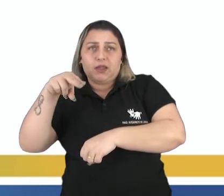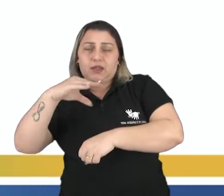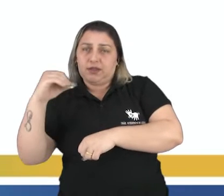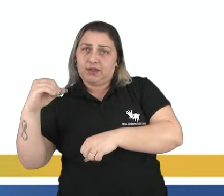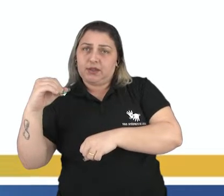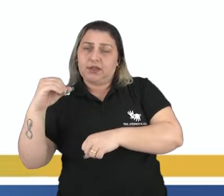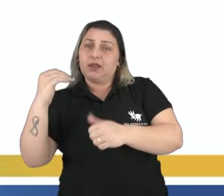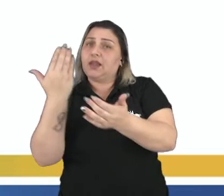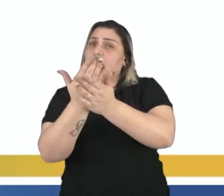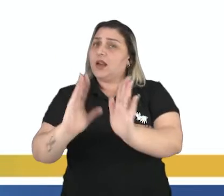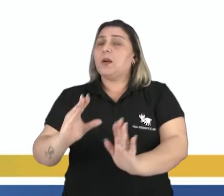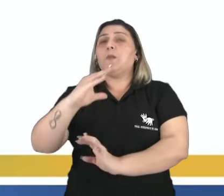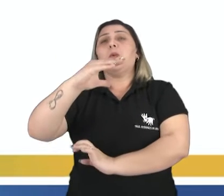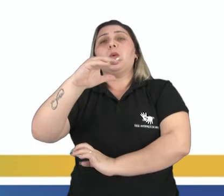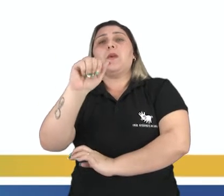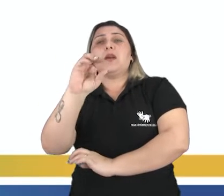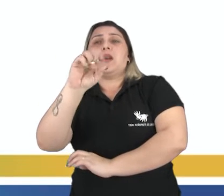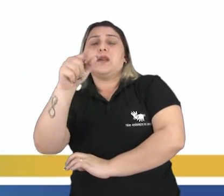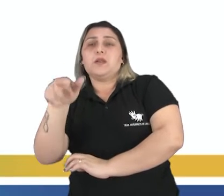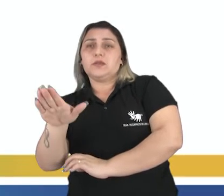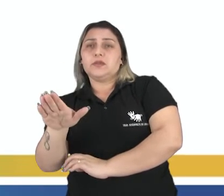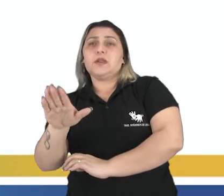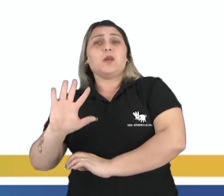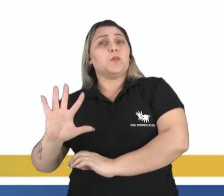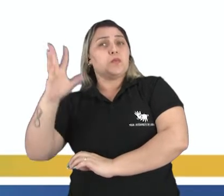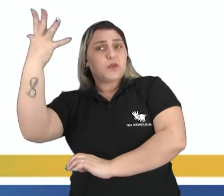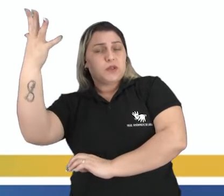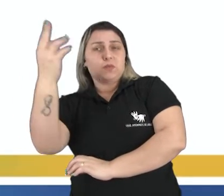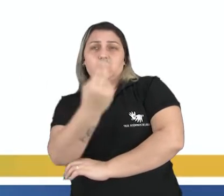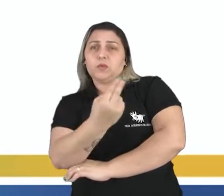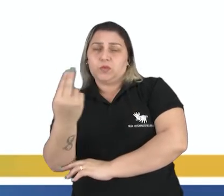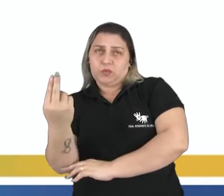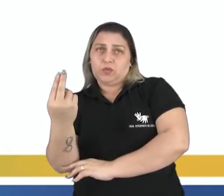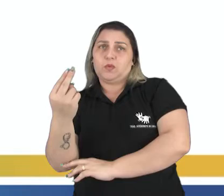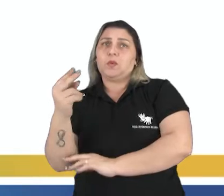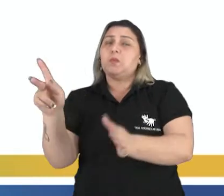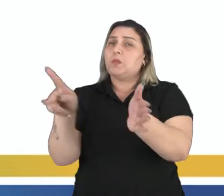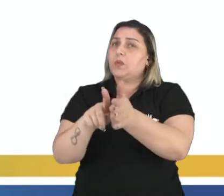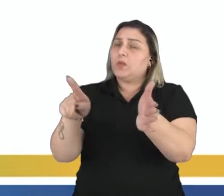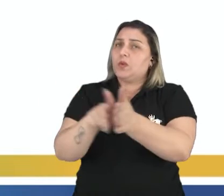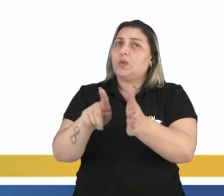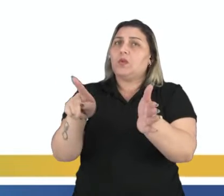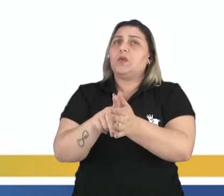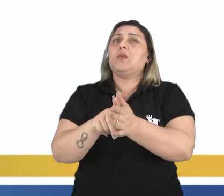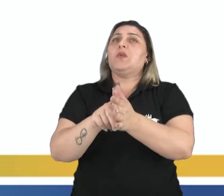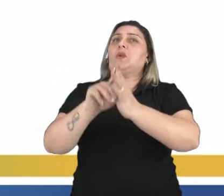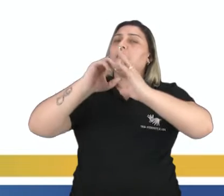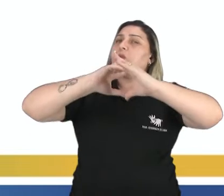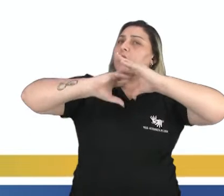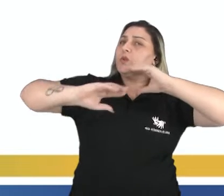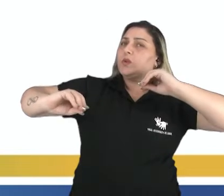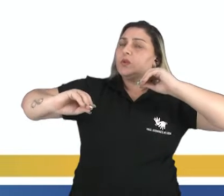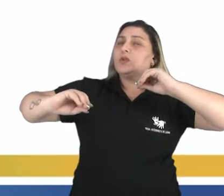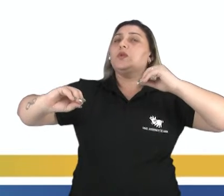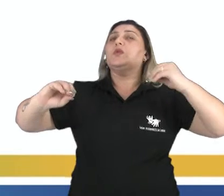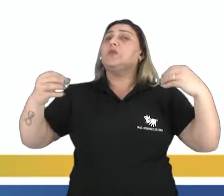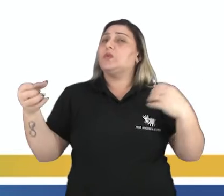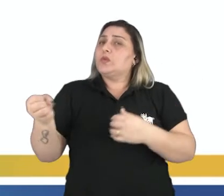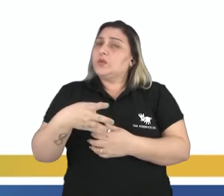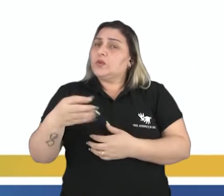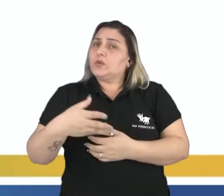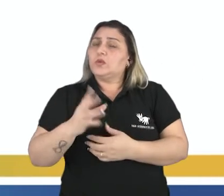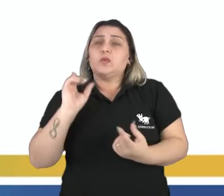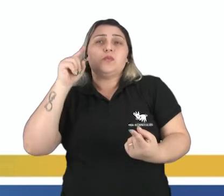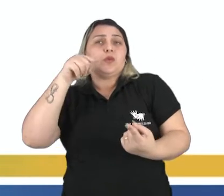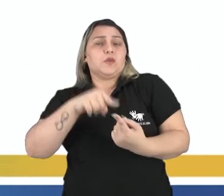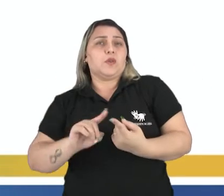corta o caos e que chamamos acontecimento, ou parte de que escapa a sua própria atualidade em função